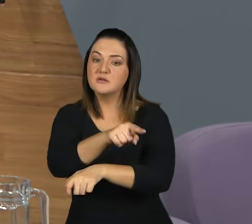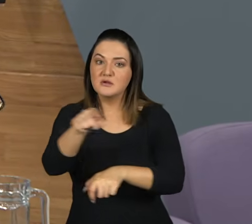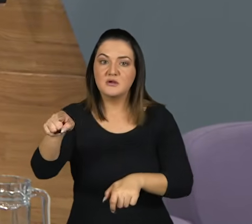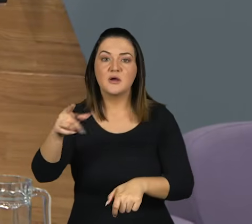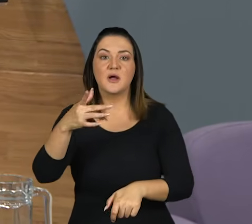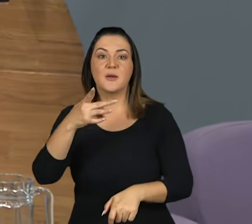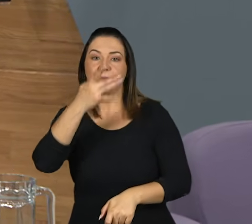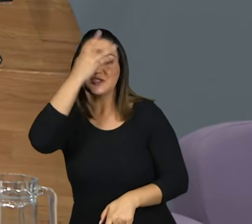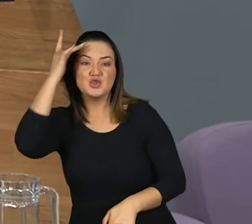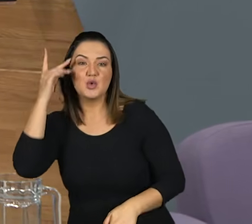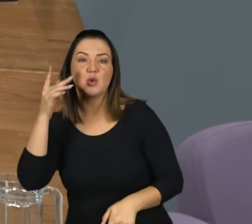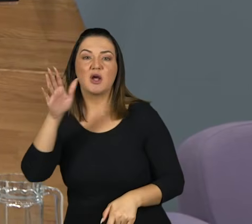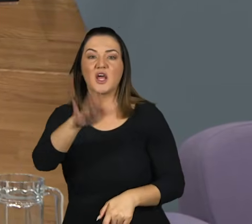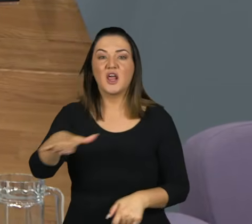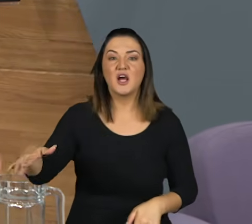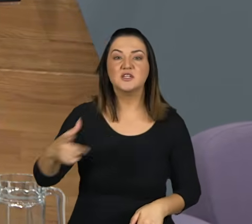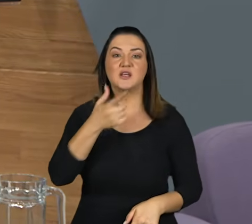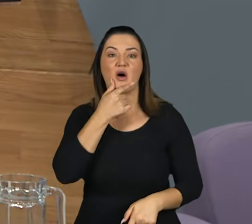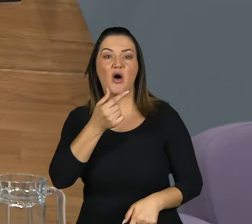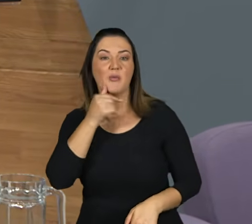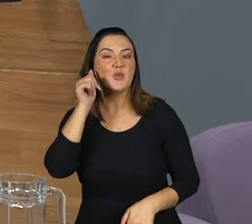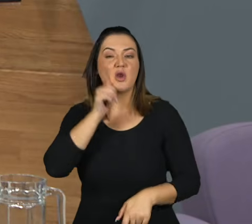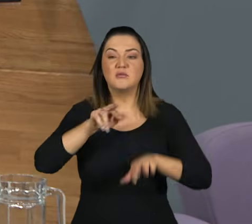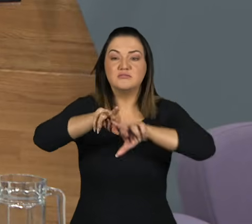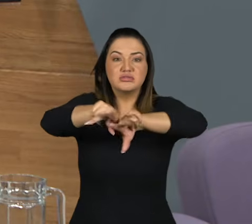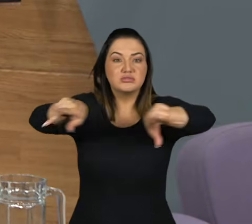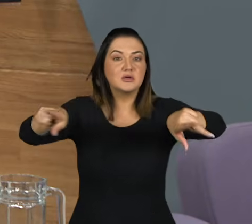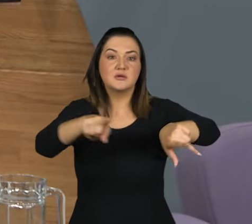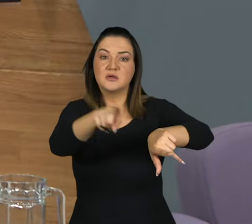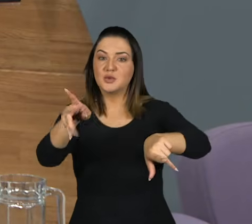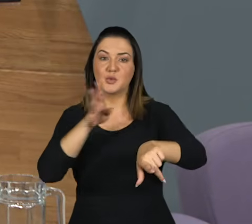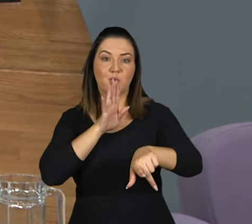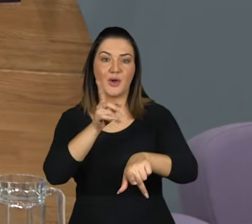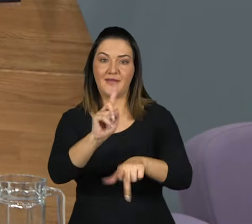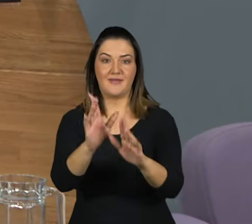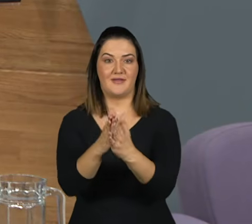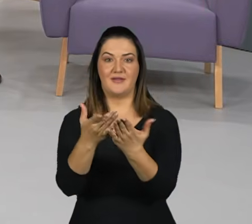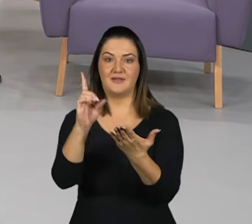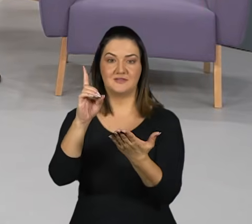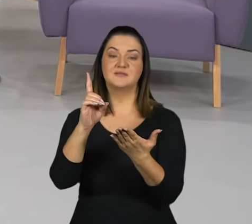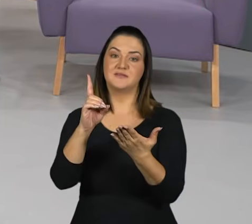têm o conhecimento completo da palavra de Deus.